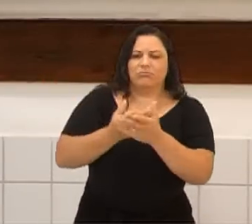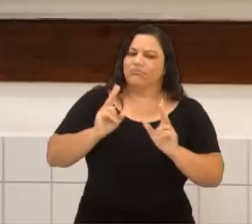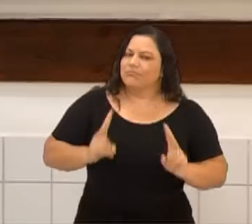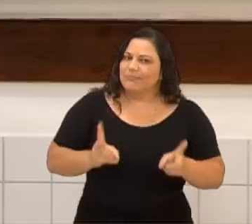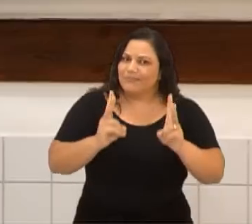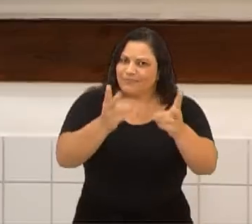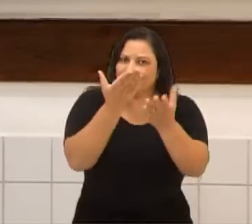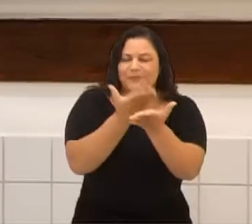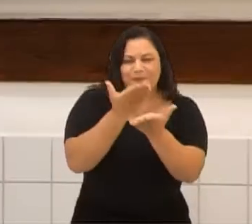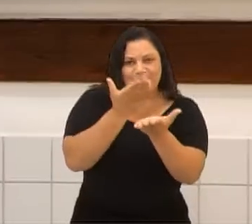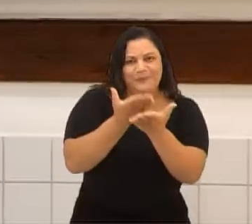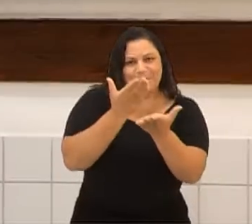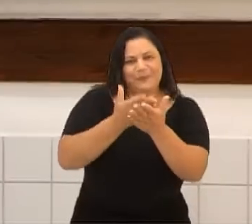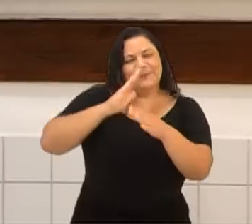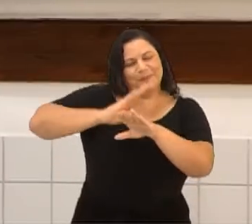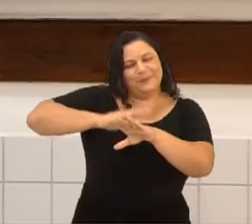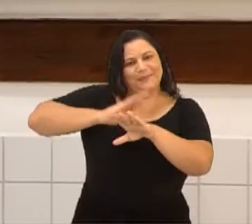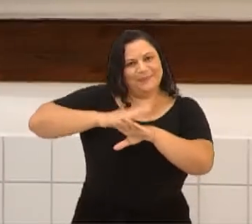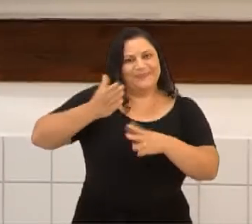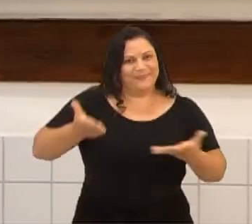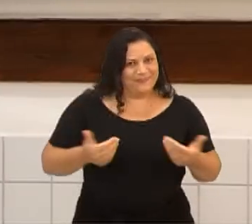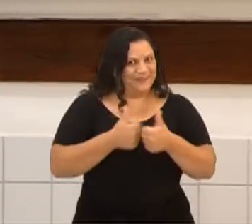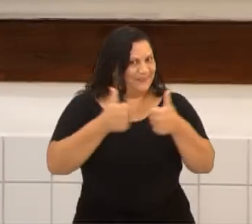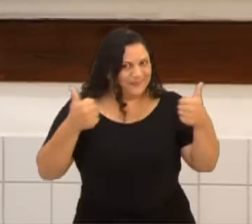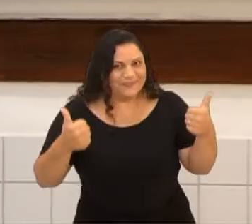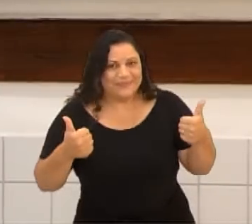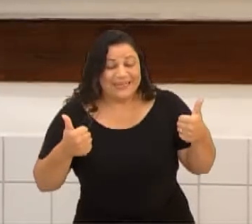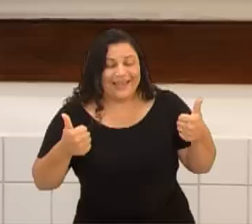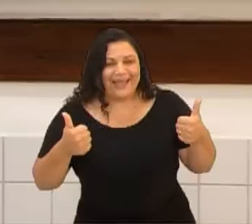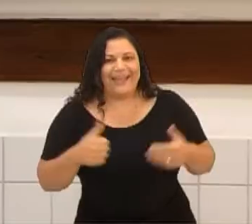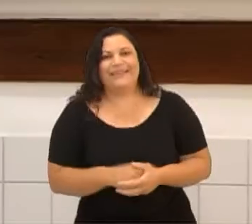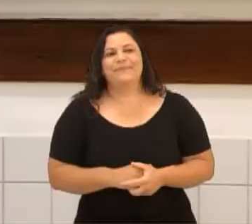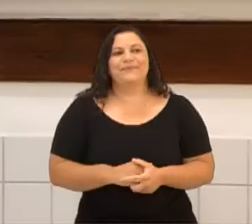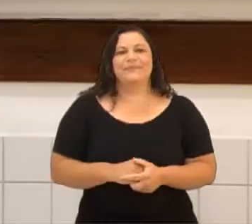continuar estudando mais um pouquinho sobre isso, certinho? Vai ser a